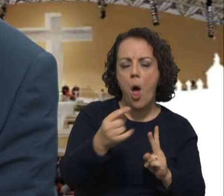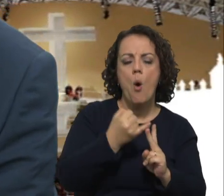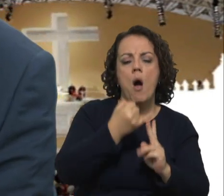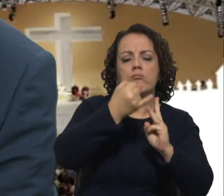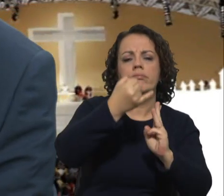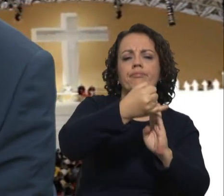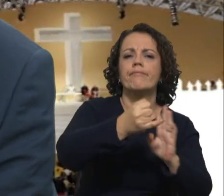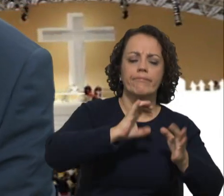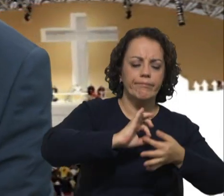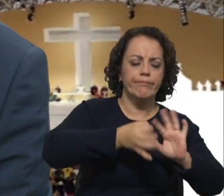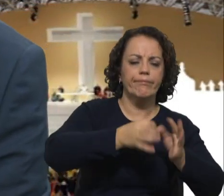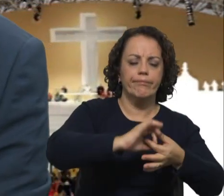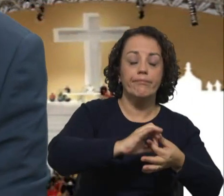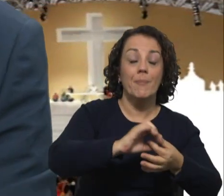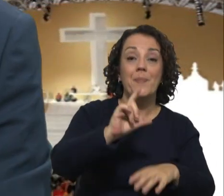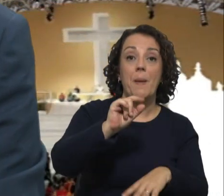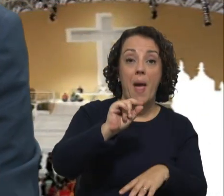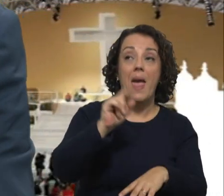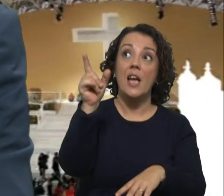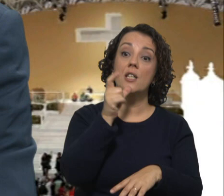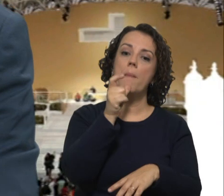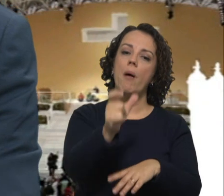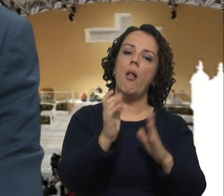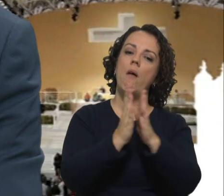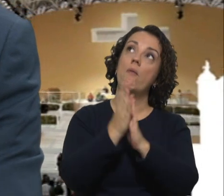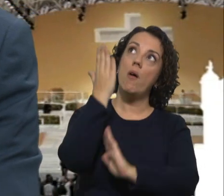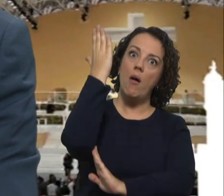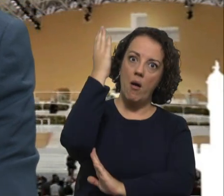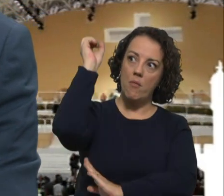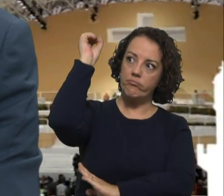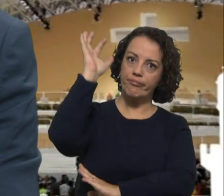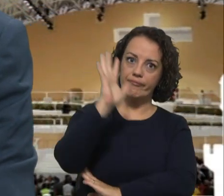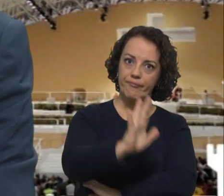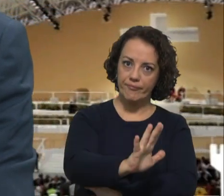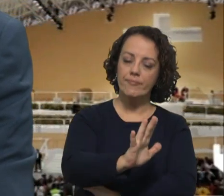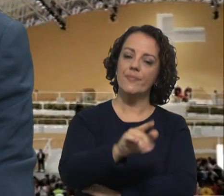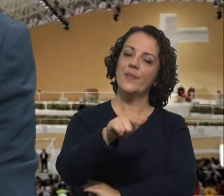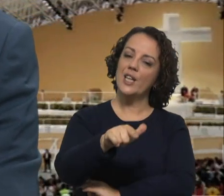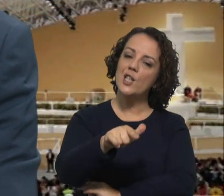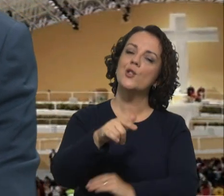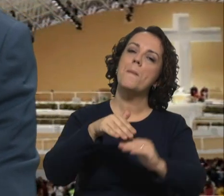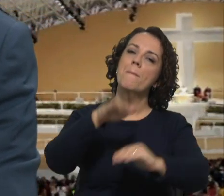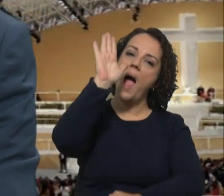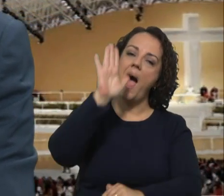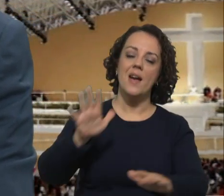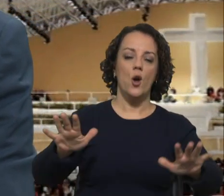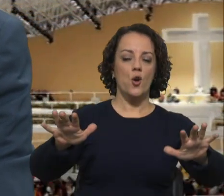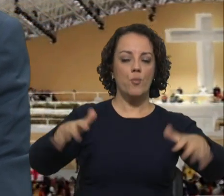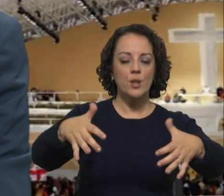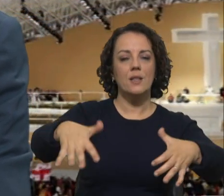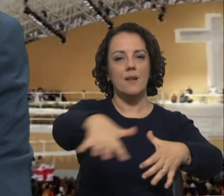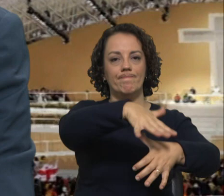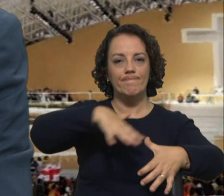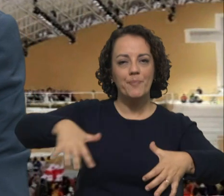reconhecer a revelação divina, a palavra divina, a vontade divina, é provavelmente um processo mais comunitário, mais denso, mais difícil,